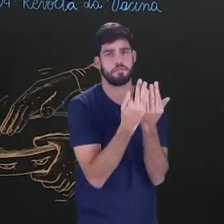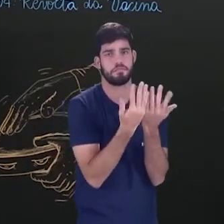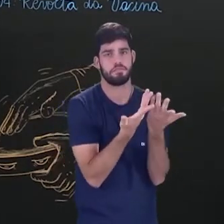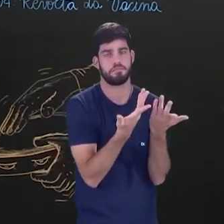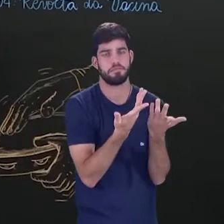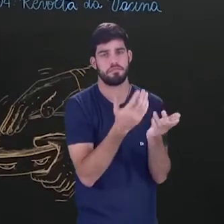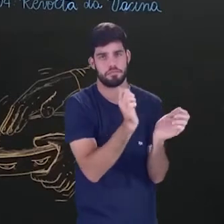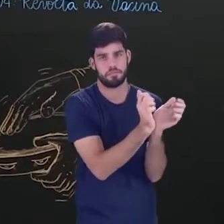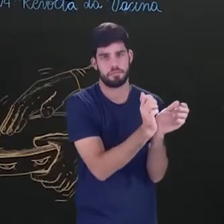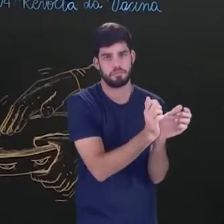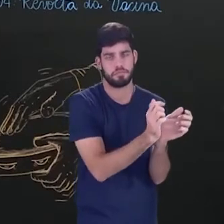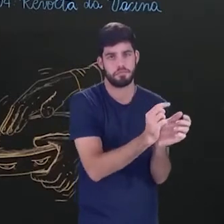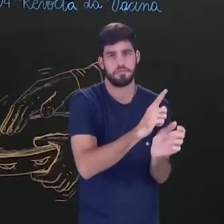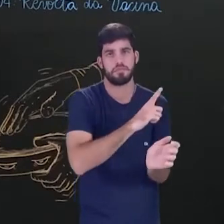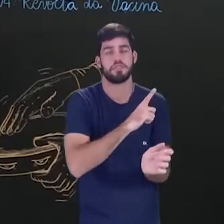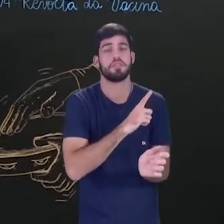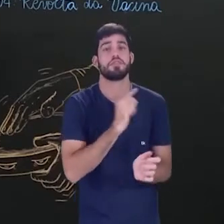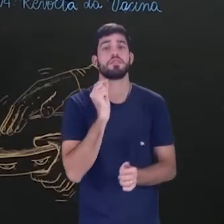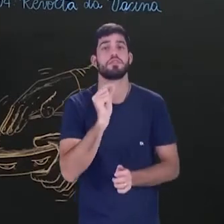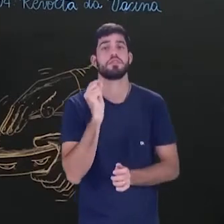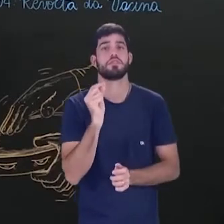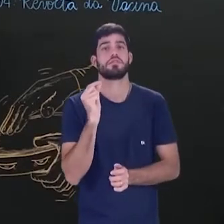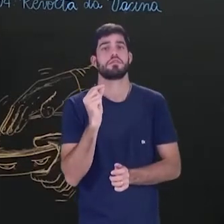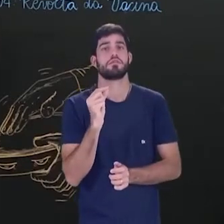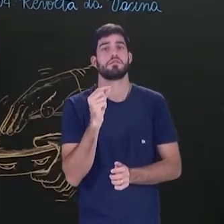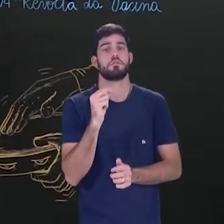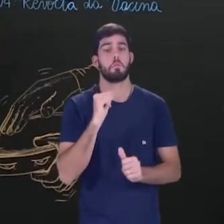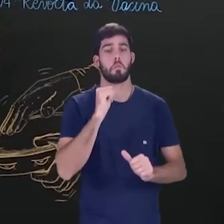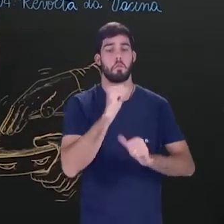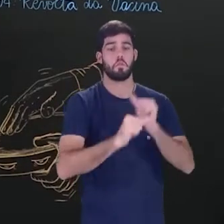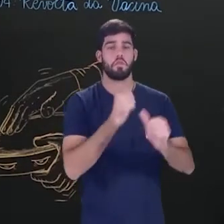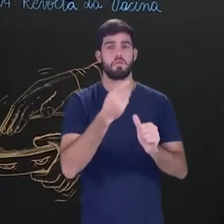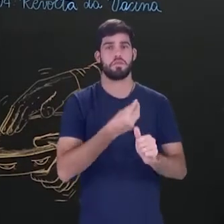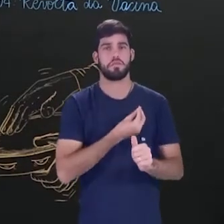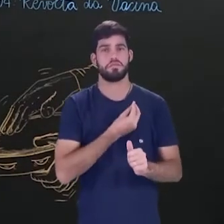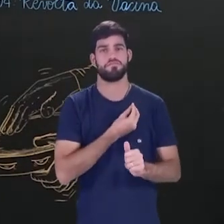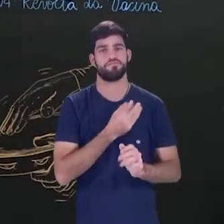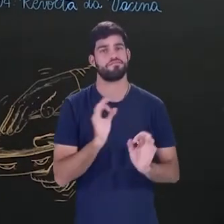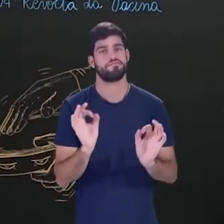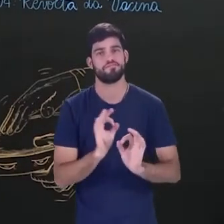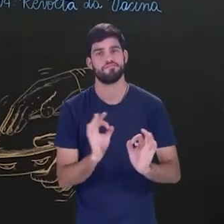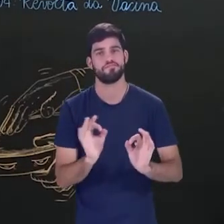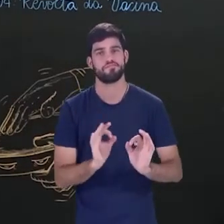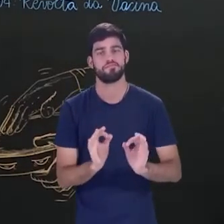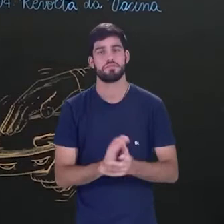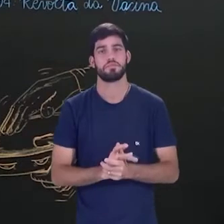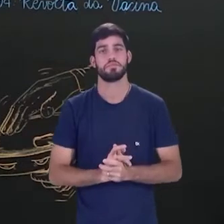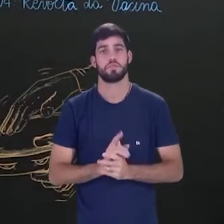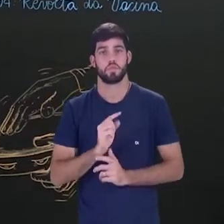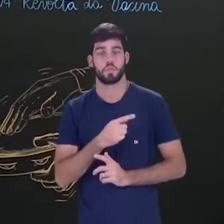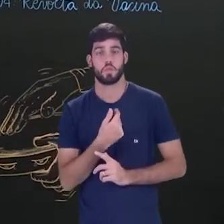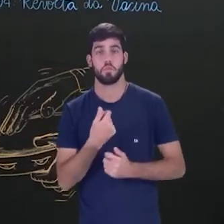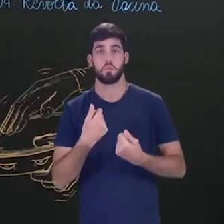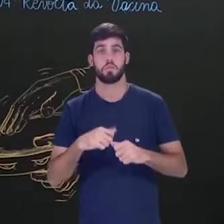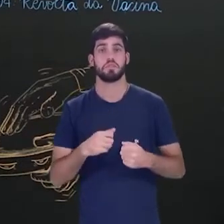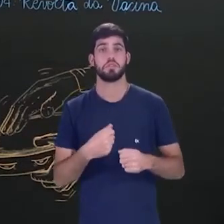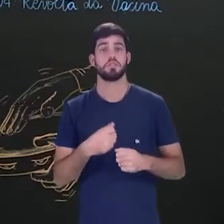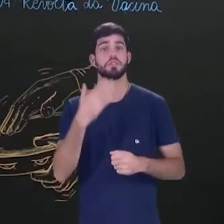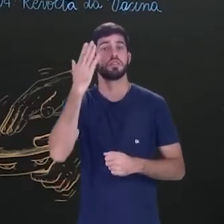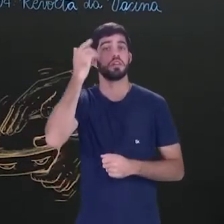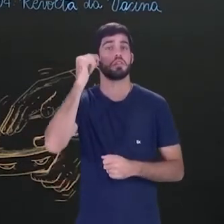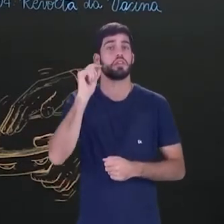escravidão, tivessem necessariamente uma condição melhor. Então a gente precisa saber que a